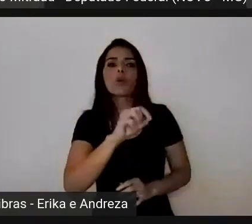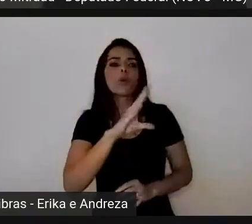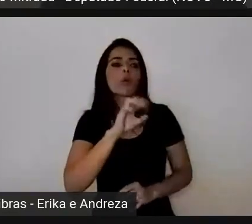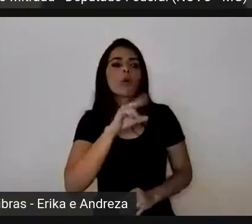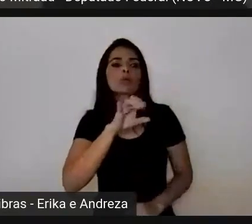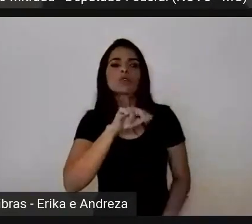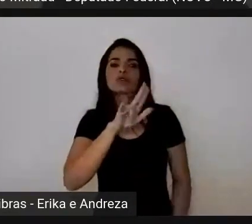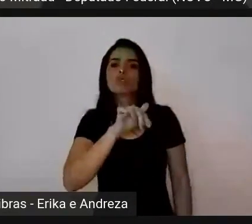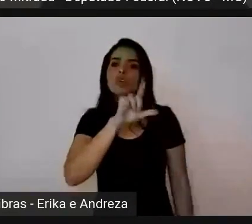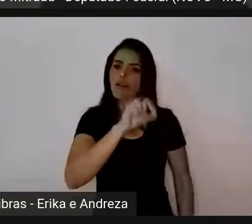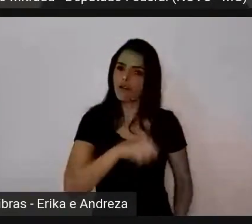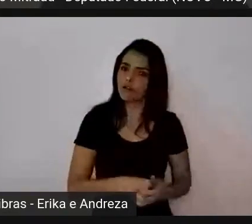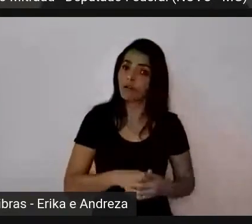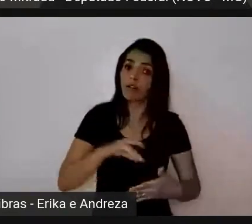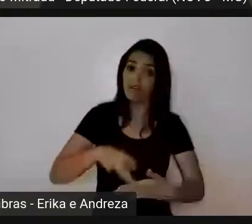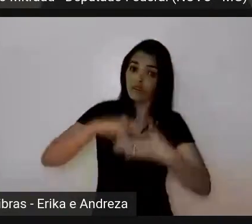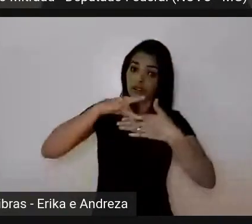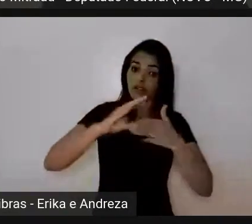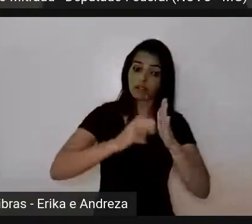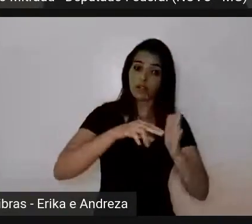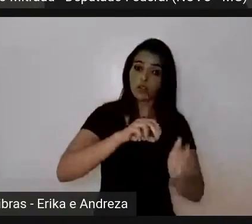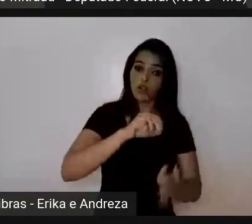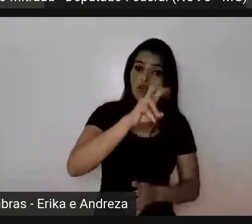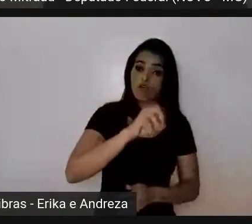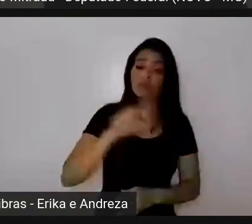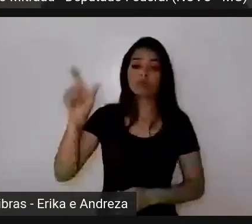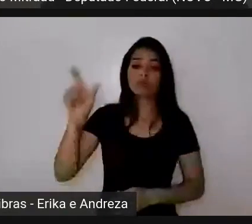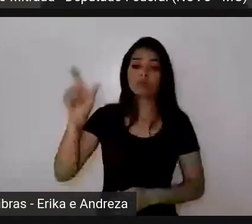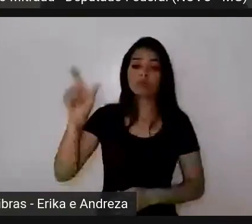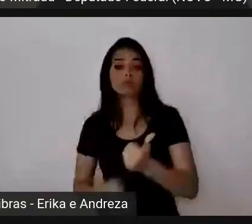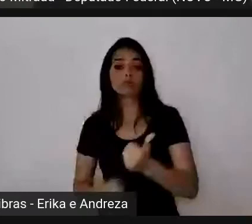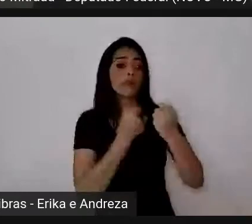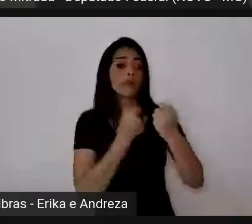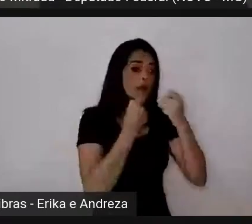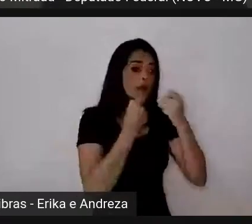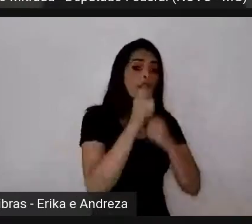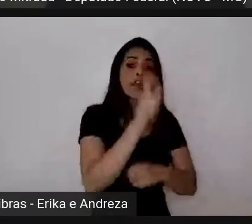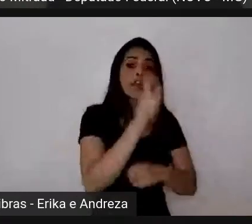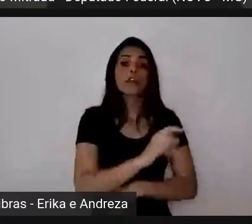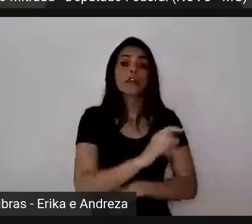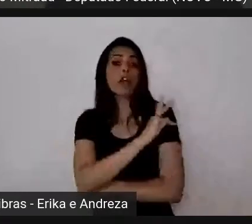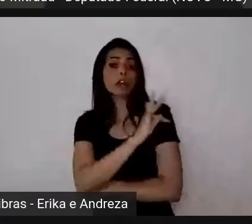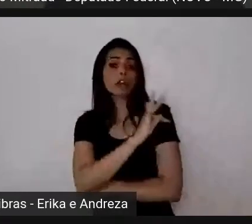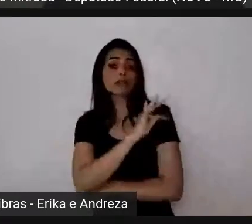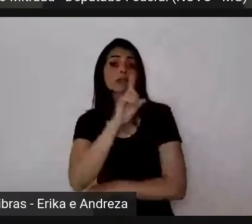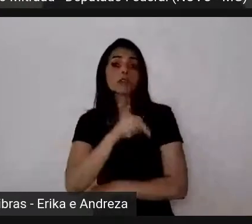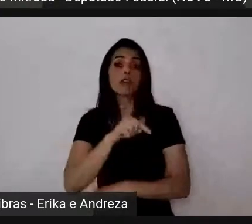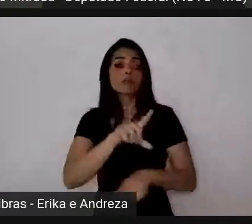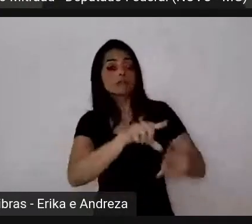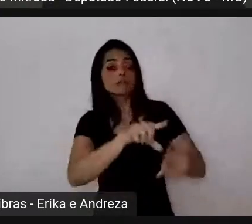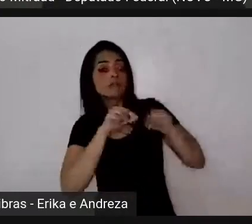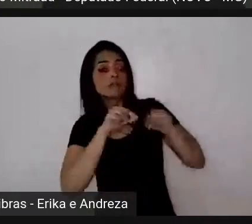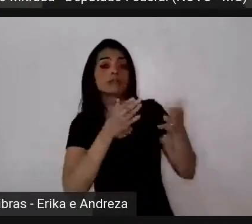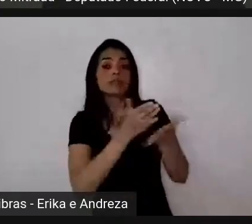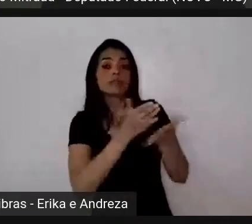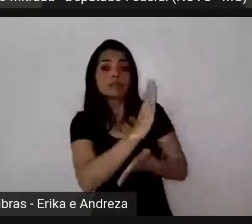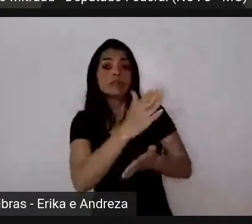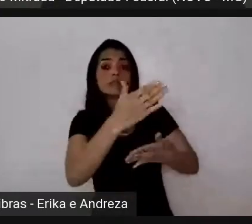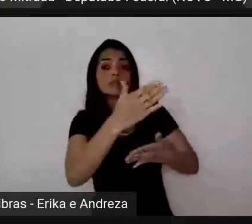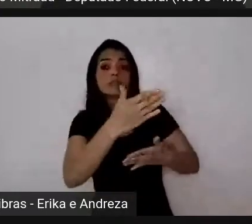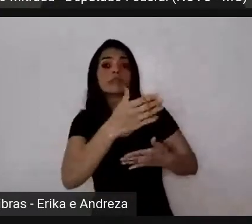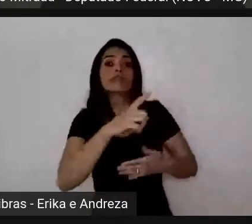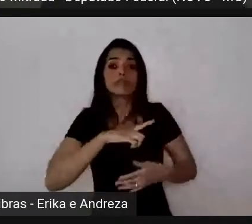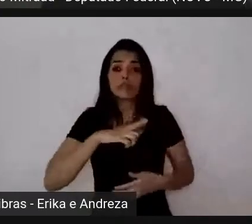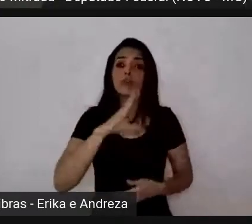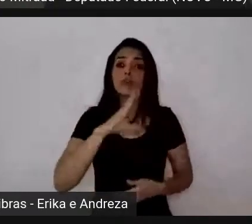na liderança do Novo, eu tenho, por exemplo, uma assessora de imprensa, que é um cargo técnico, que foi selecionada via processo seletivo,